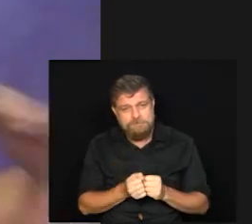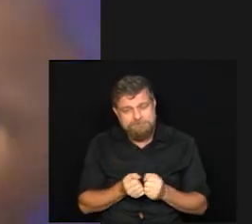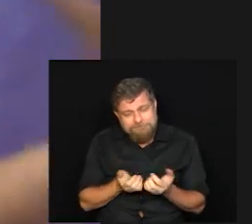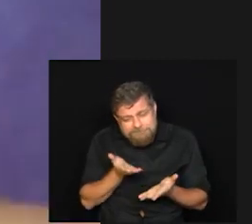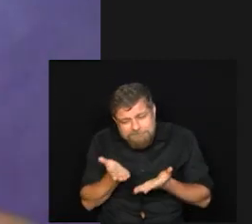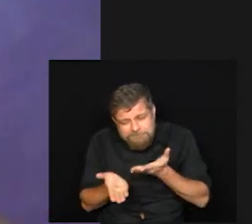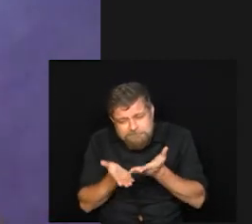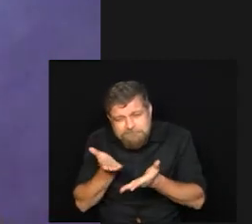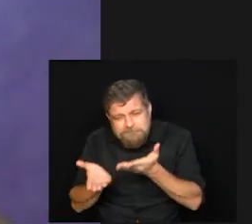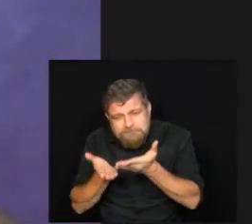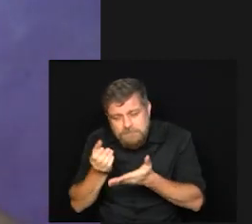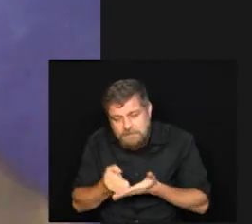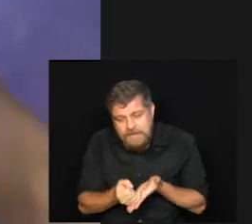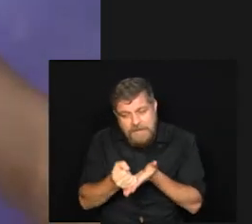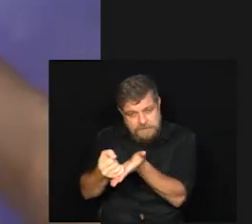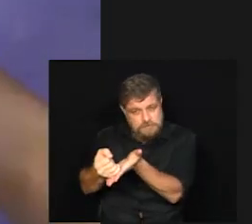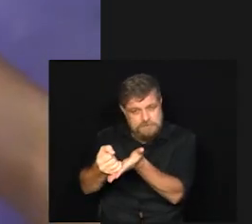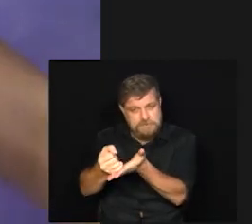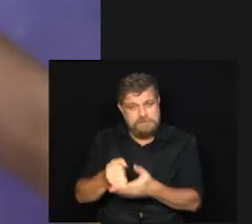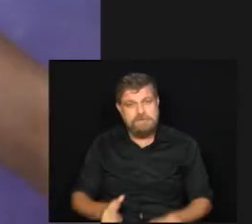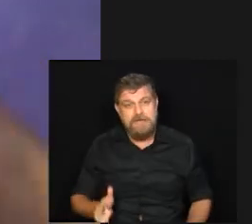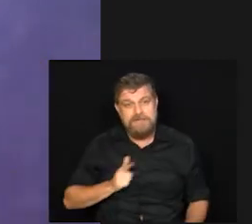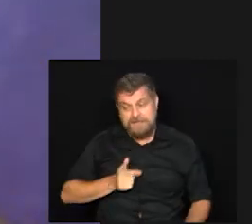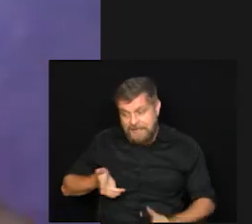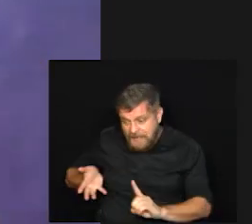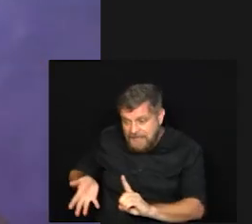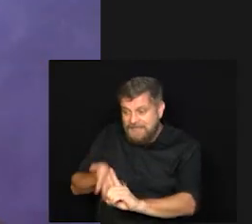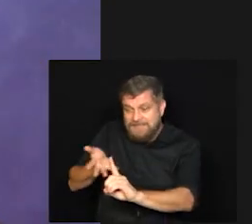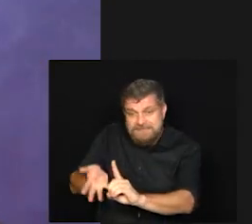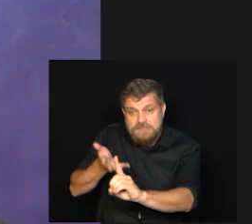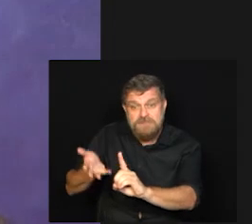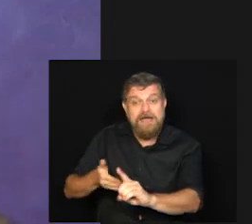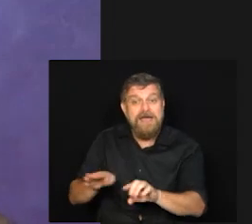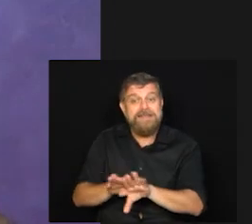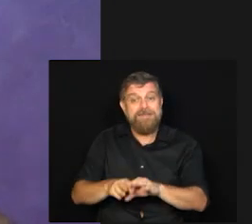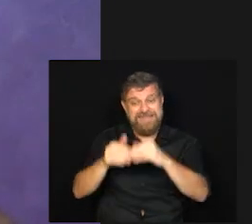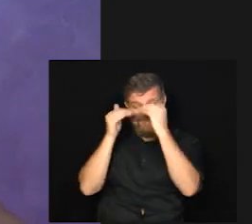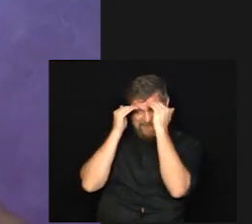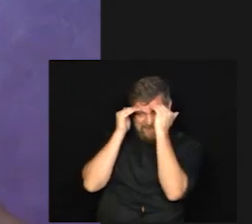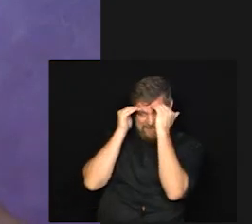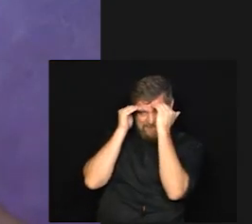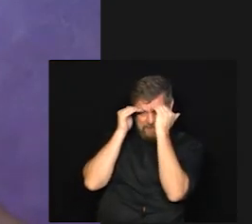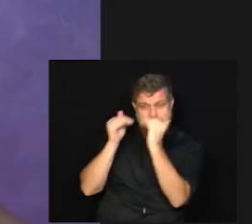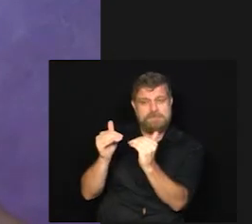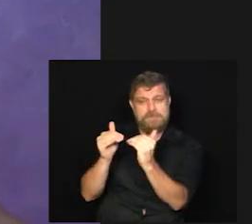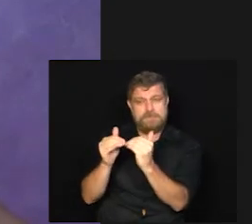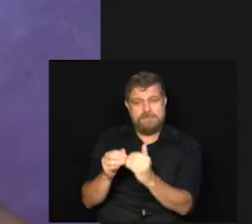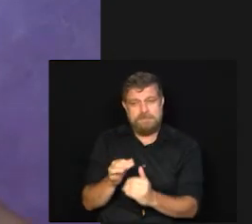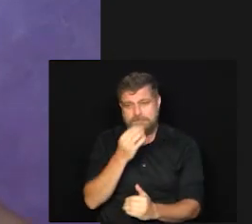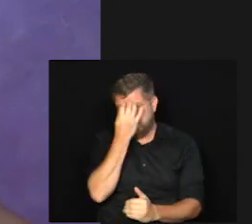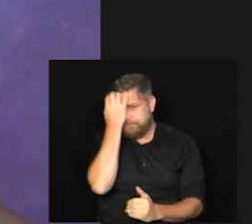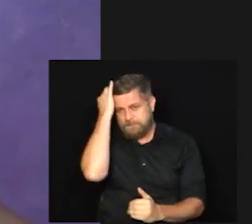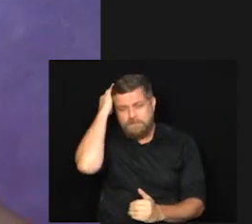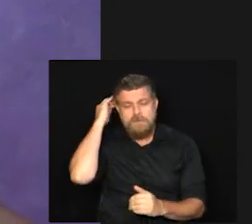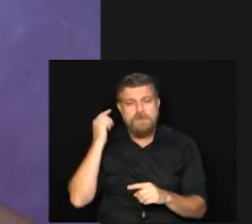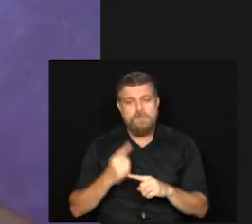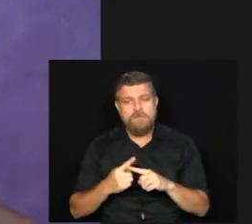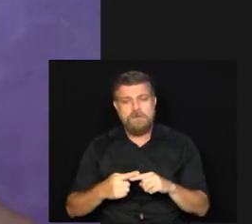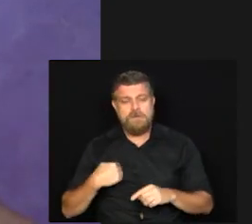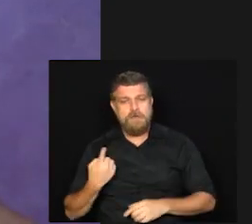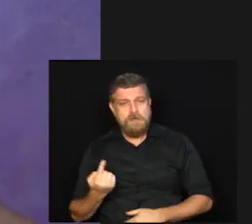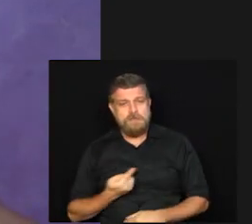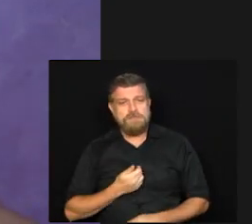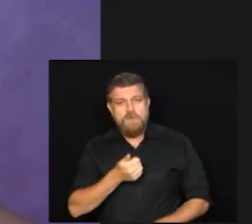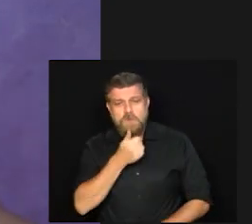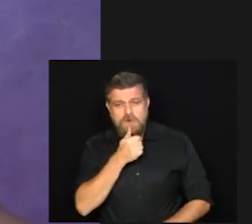o seu maior poder para ajudar nessa situação é incentivar e respeitar, sabe? Porque a gente ainda